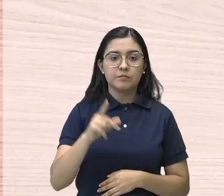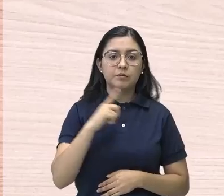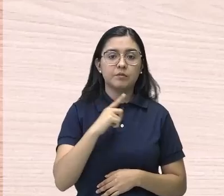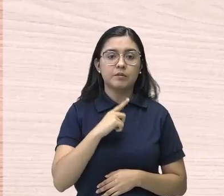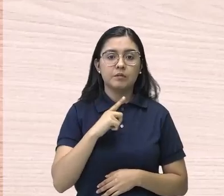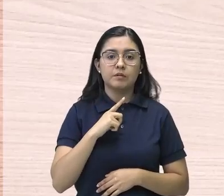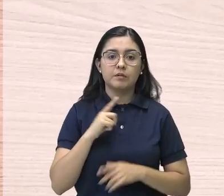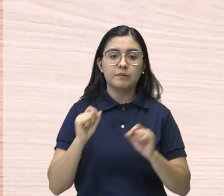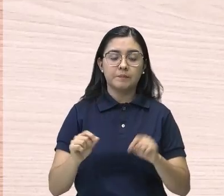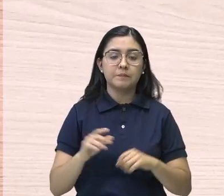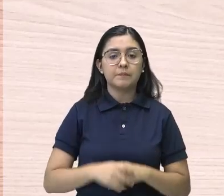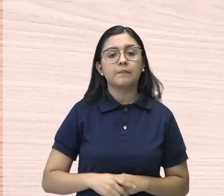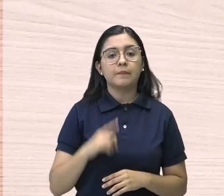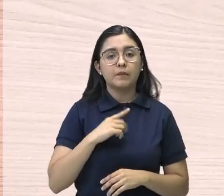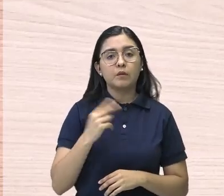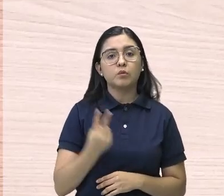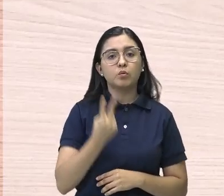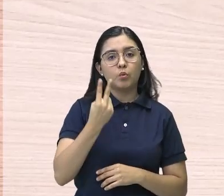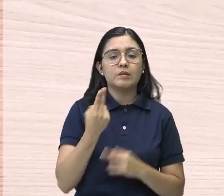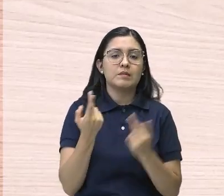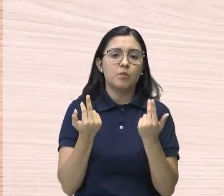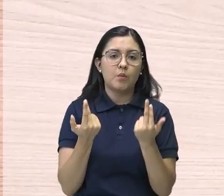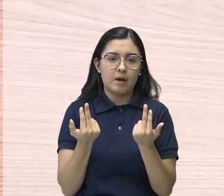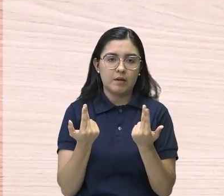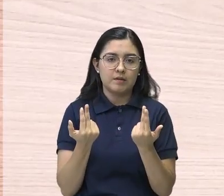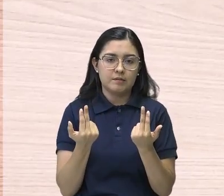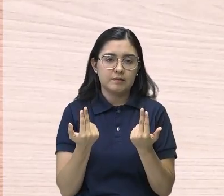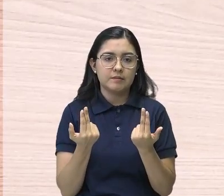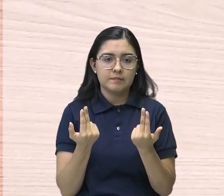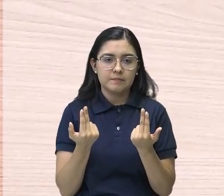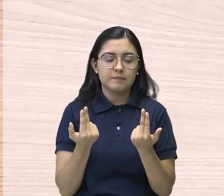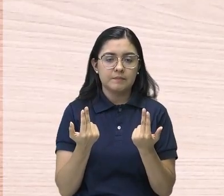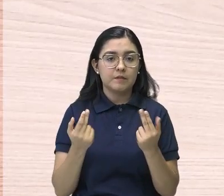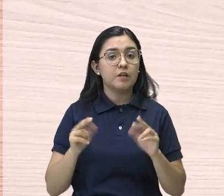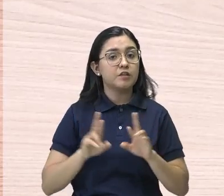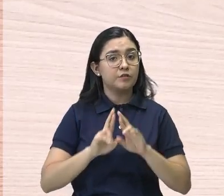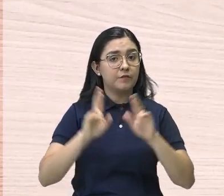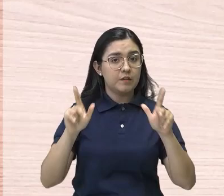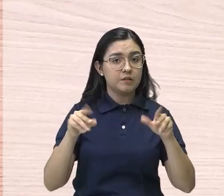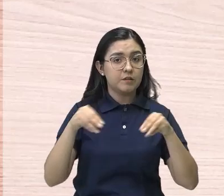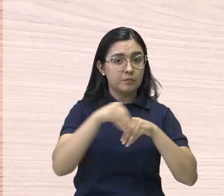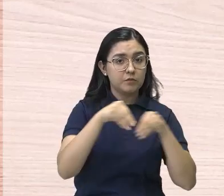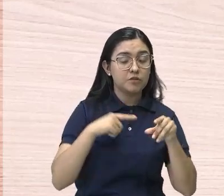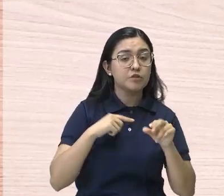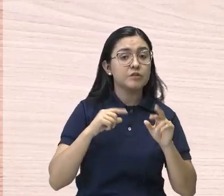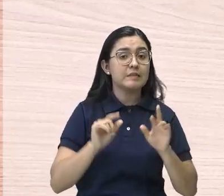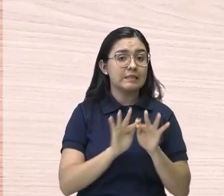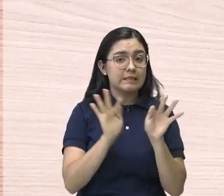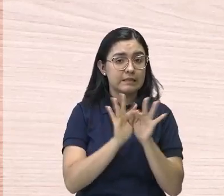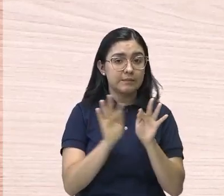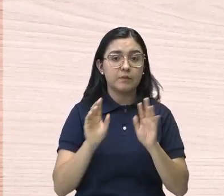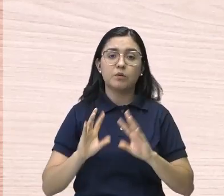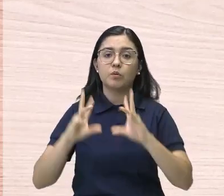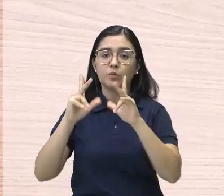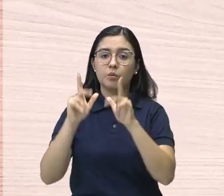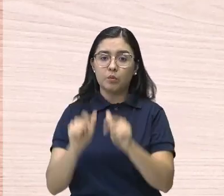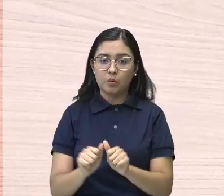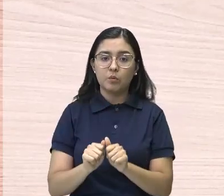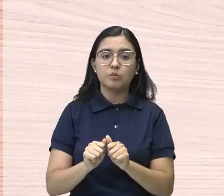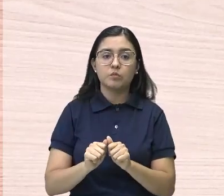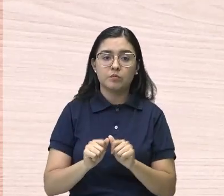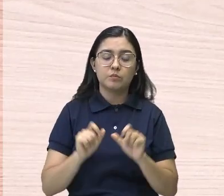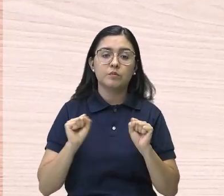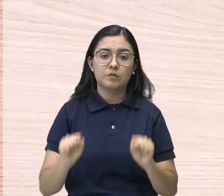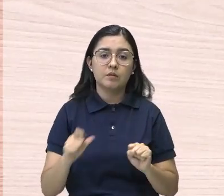possuímos elementos iguais, então diferente da permutação simples, onde todos os seus elementos ou todos